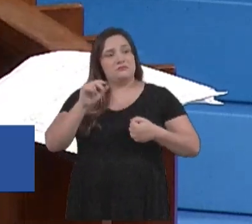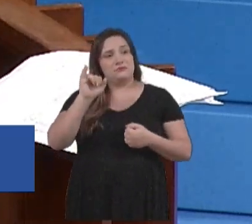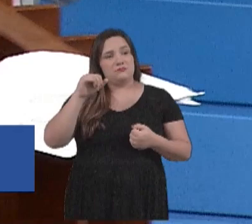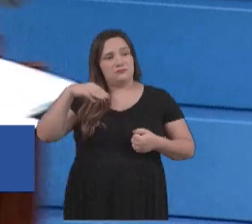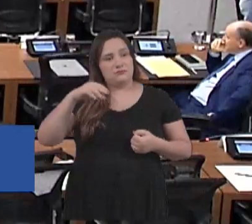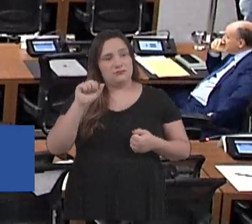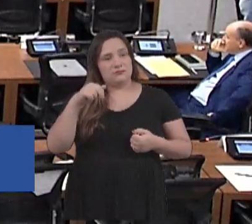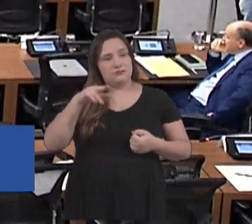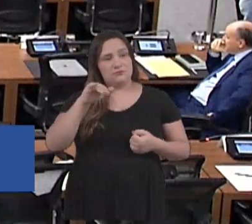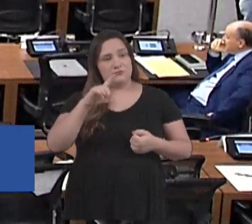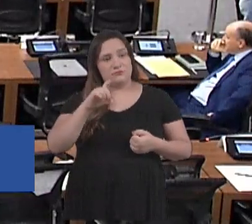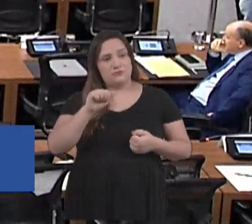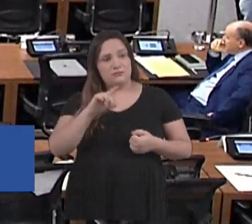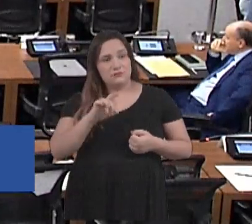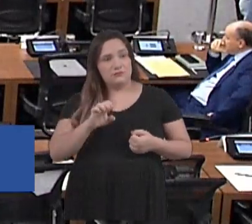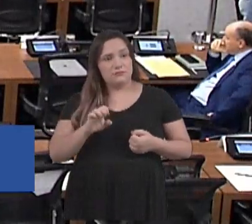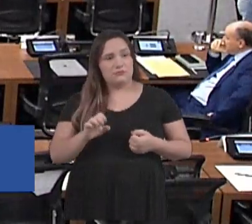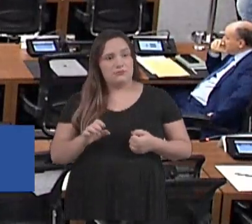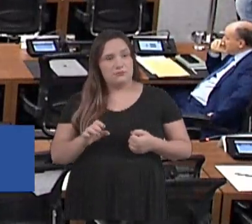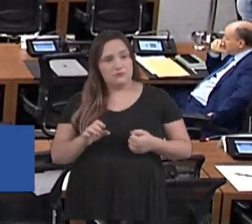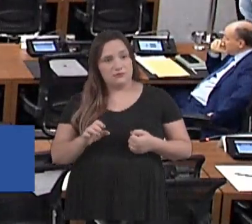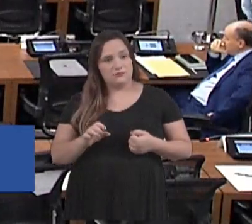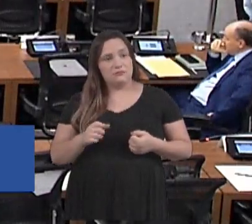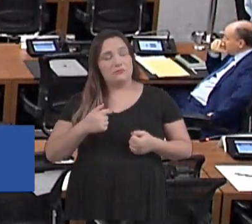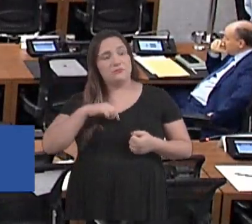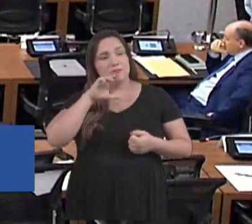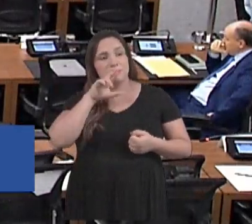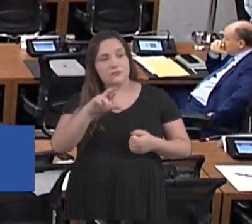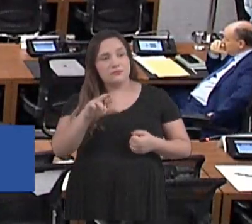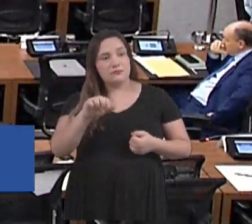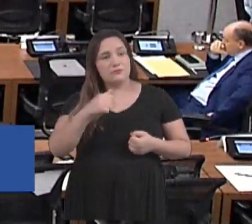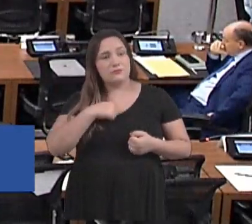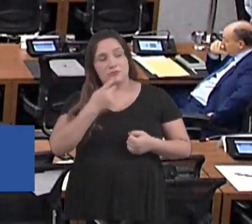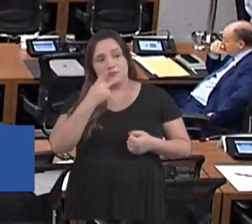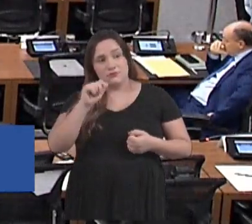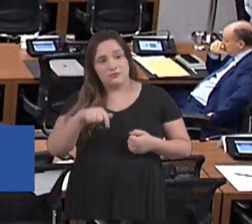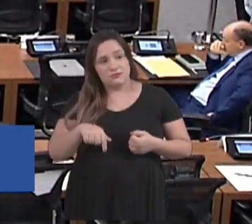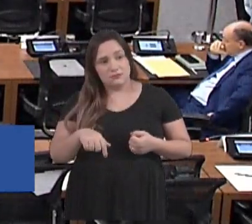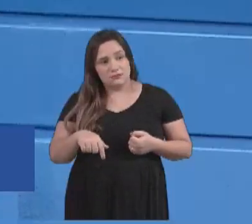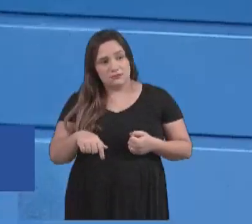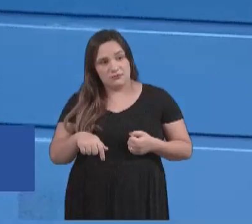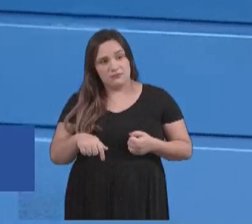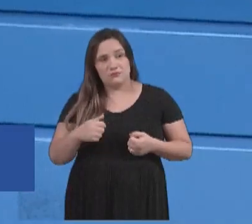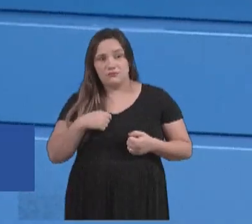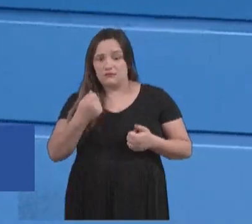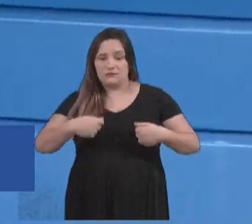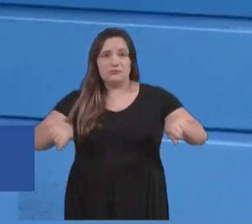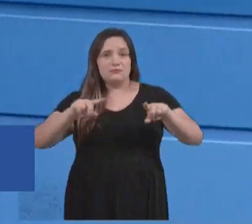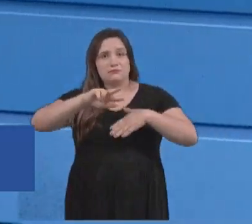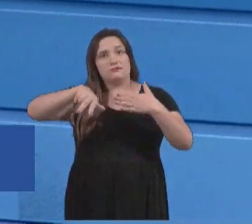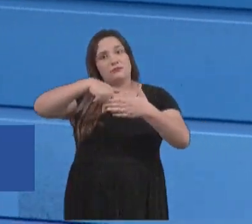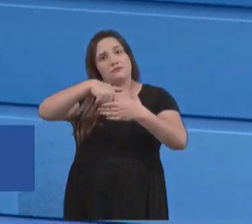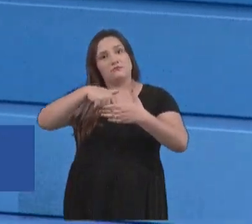Eu quando falo lá, eu falo aqui e respondo pelo que eu falo aqui. Não preciso disso aqui para me esconder.